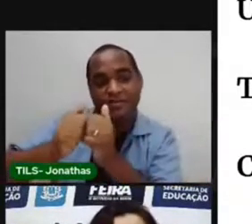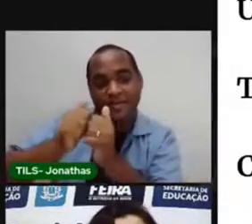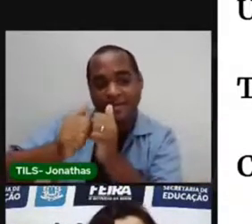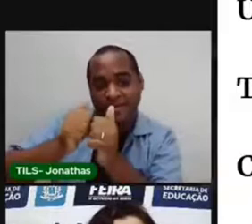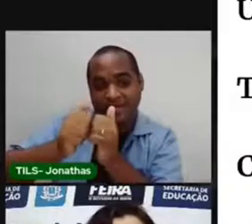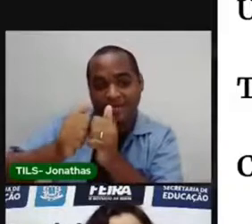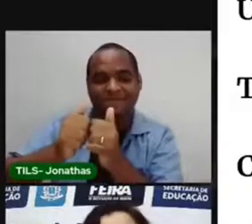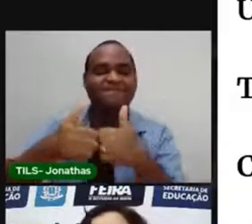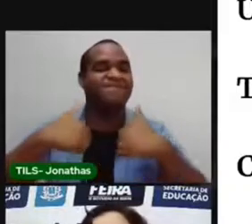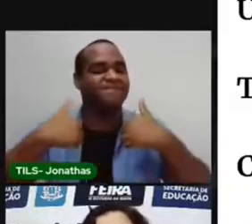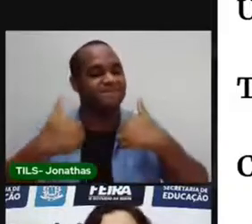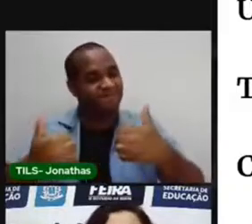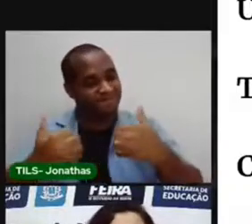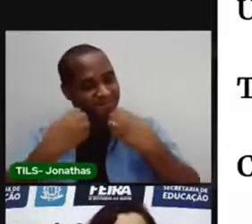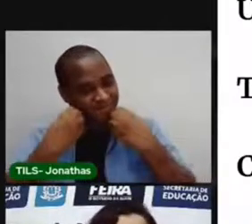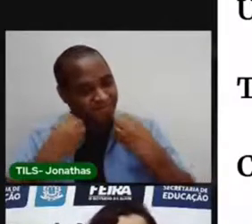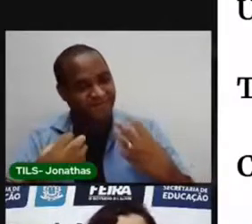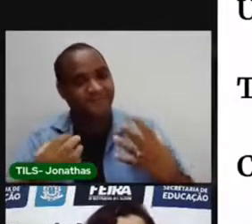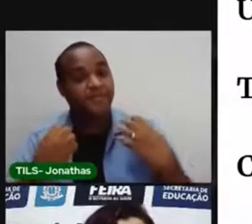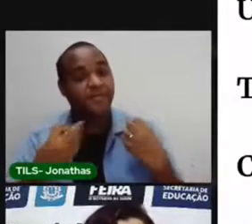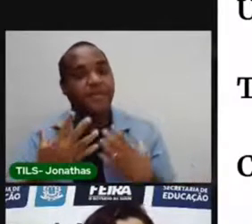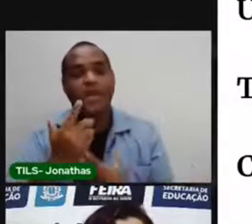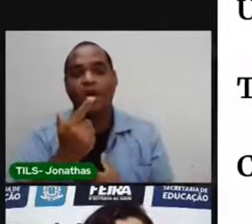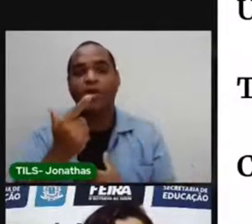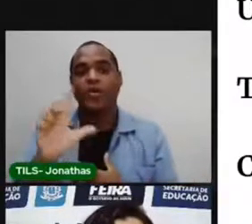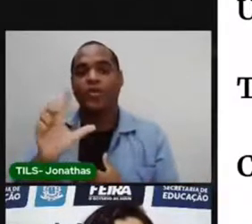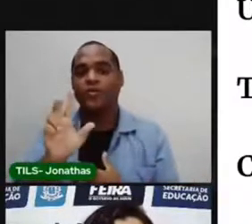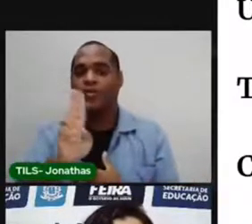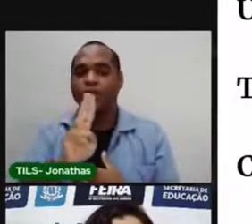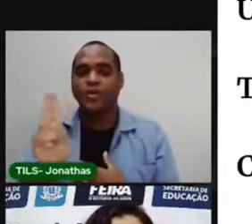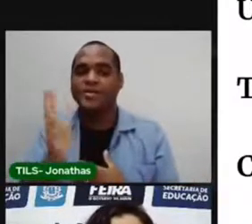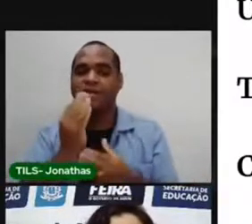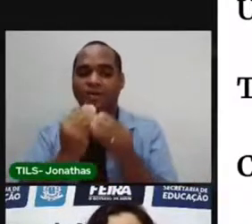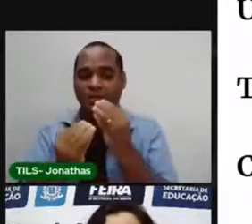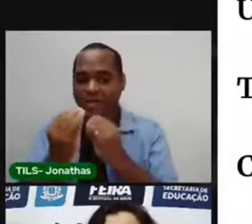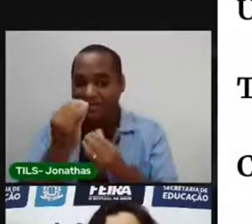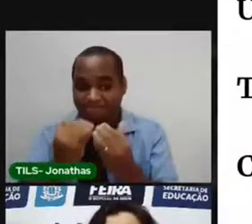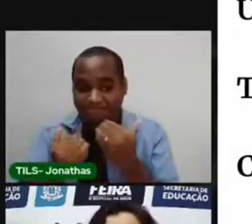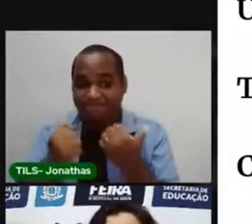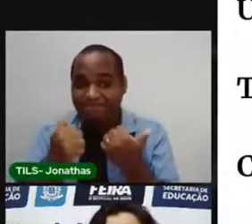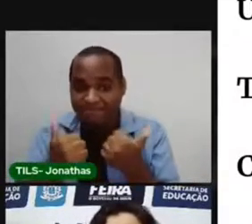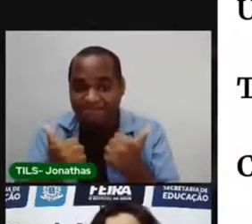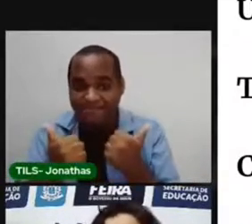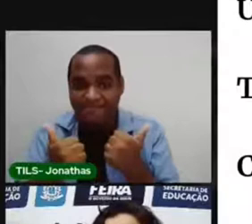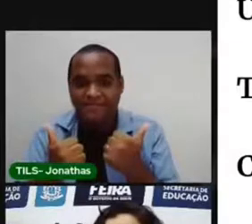arroz, muito bem. Tem mais nomes de alimentos?